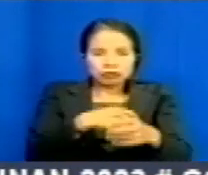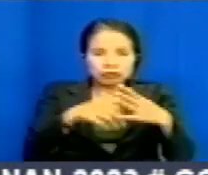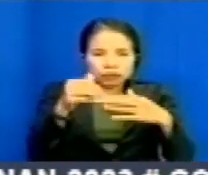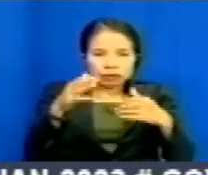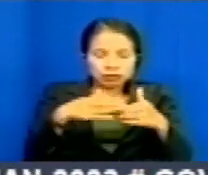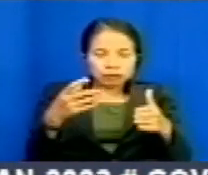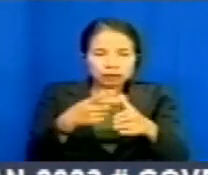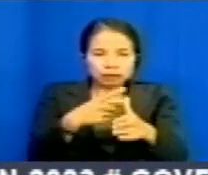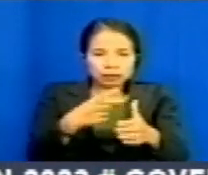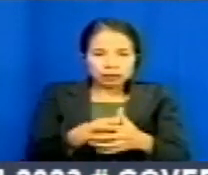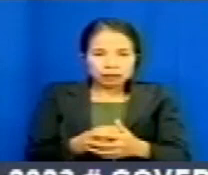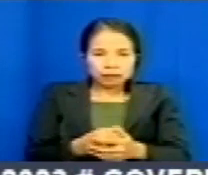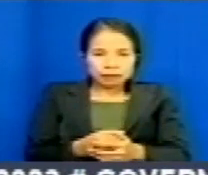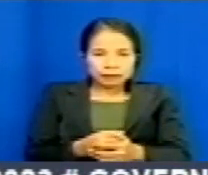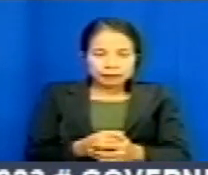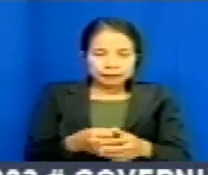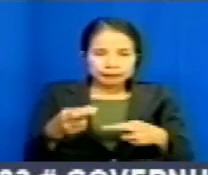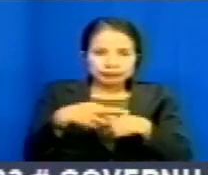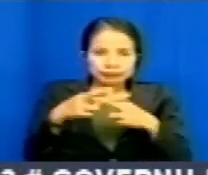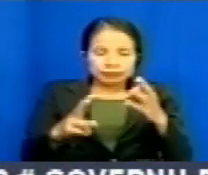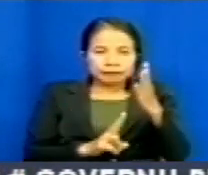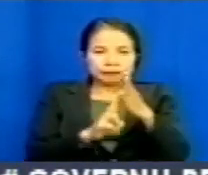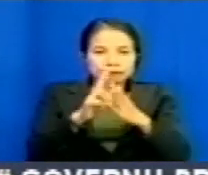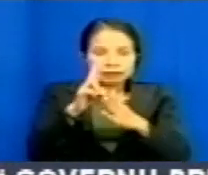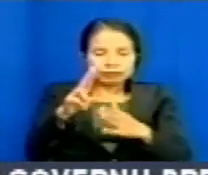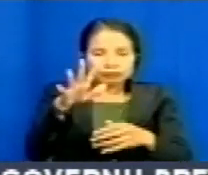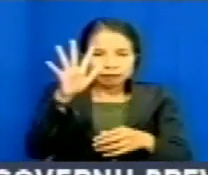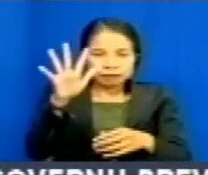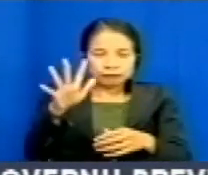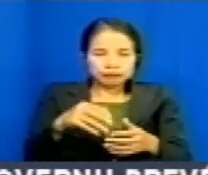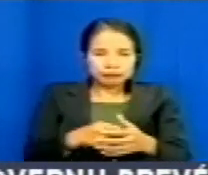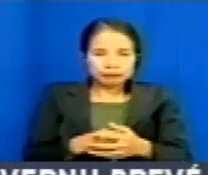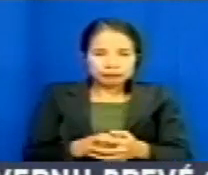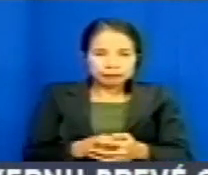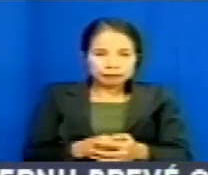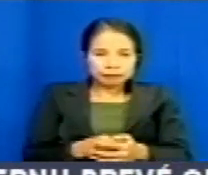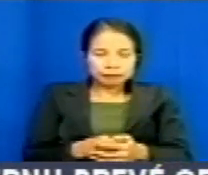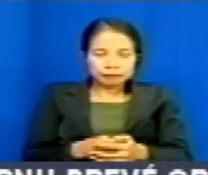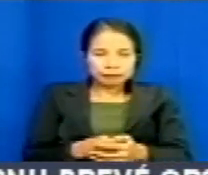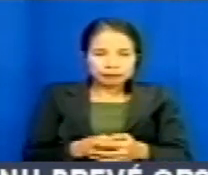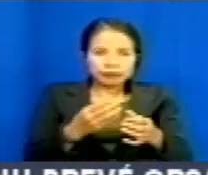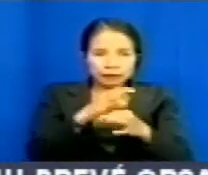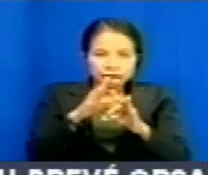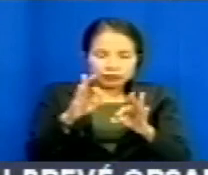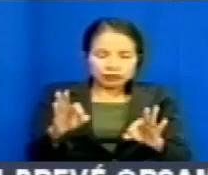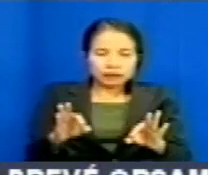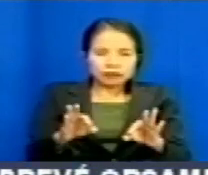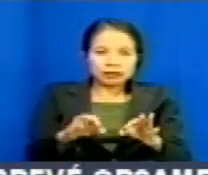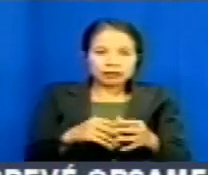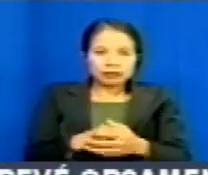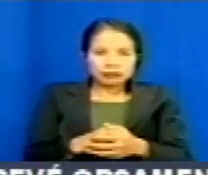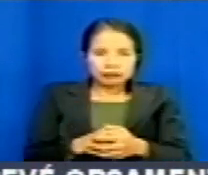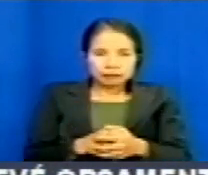construção primeiro maka iha sala andares, 5 andares ba iha pediatrinia. Idane ho tema foi tamatan fase tuir